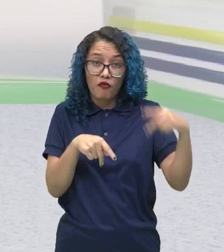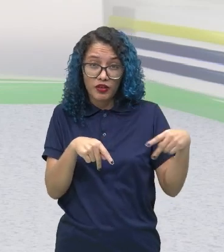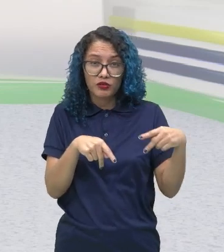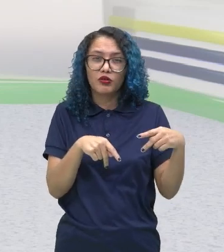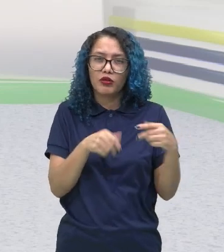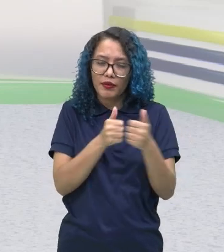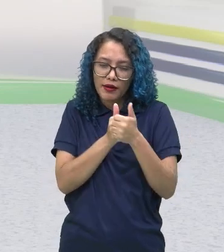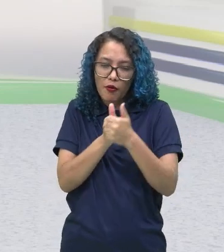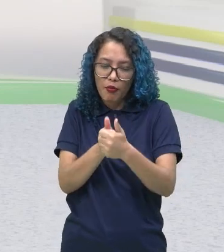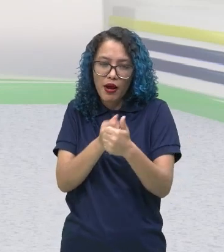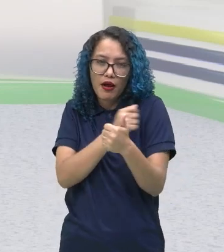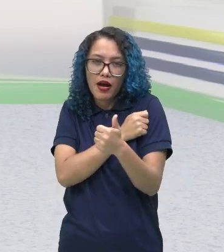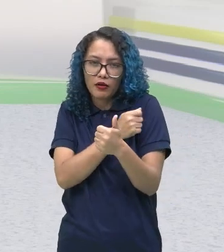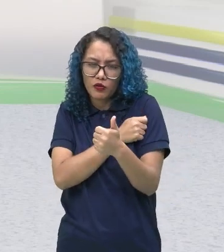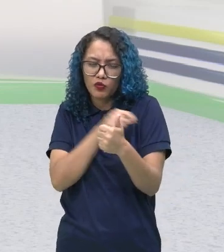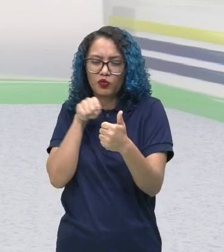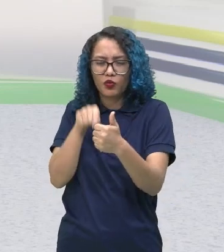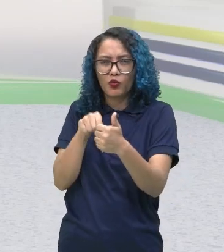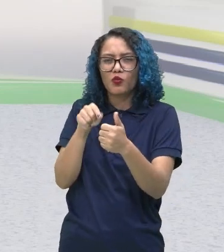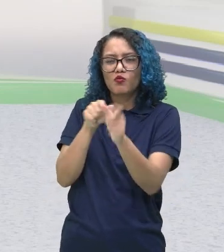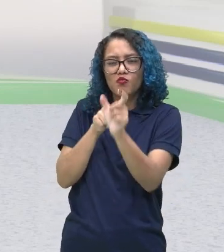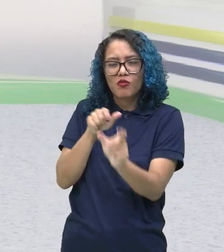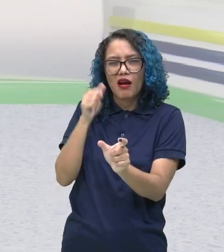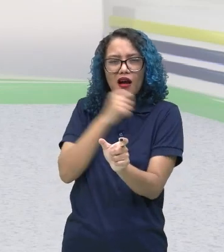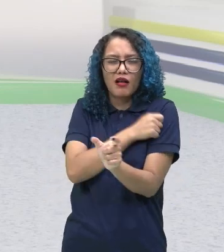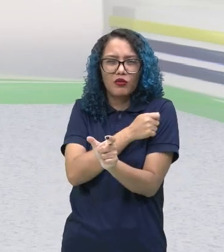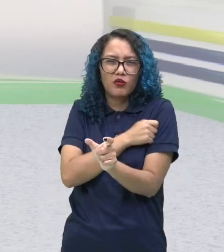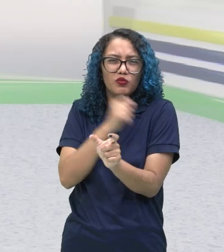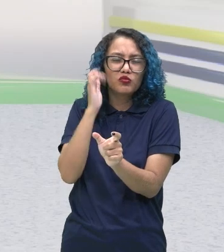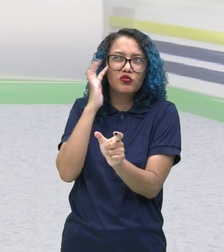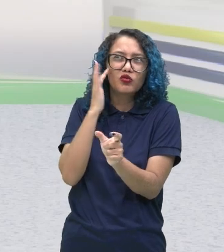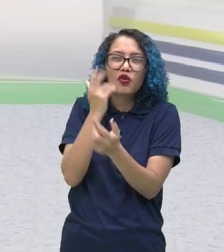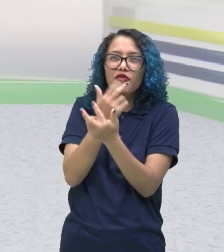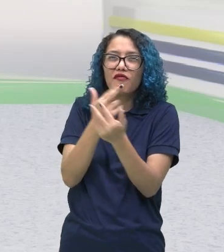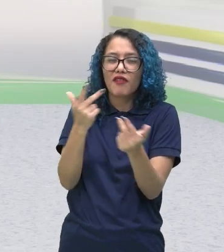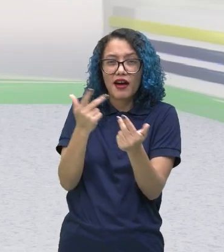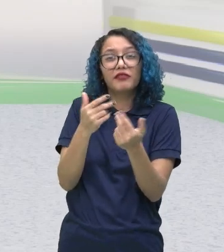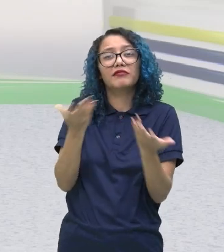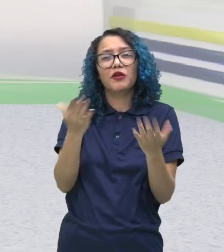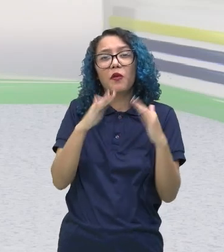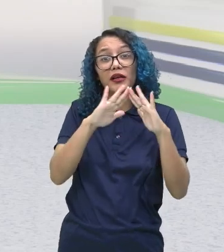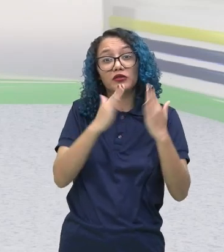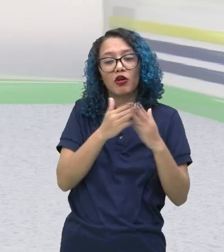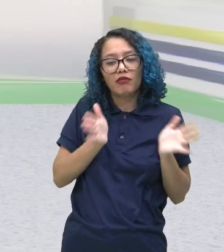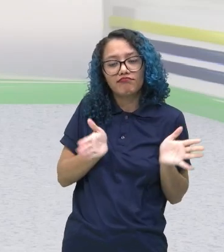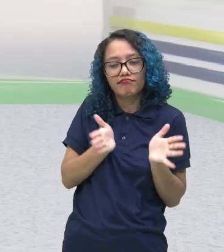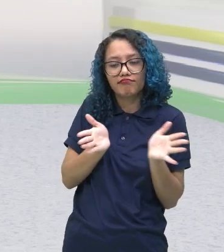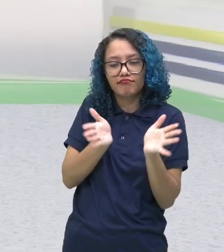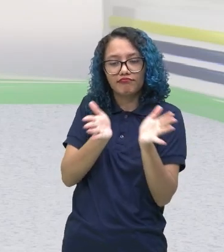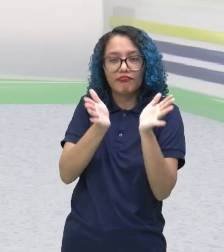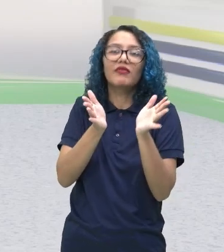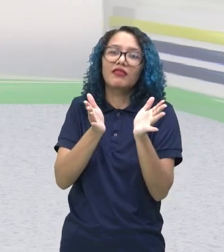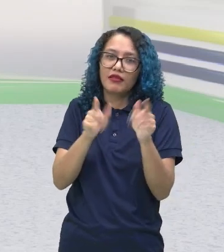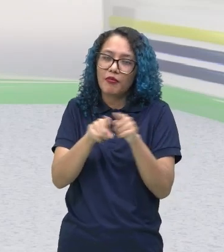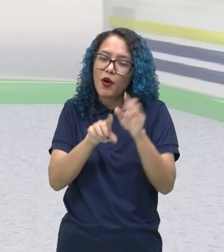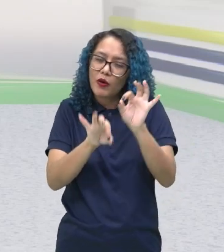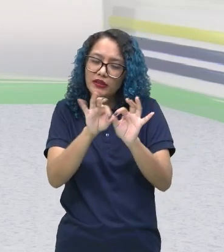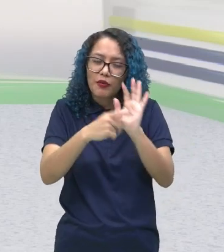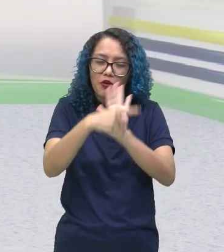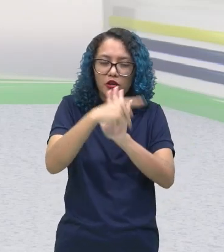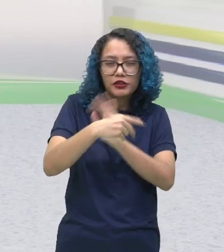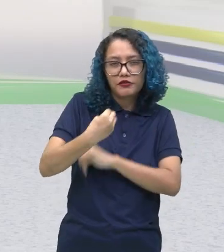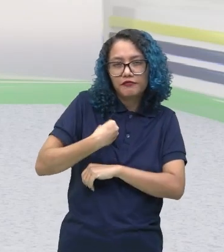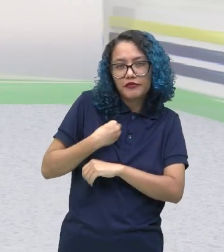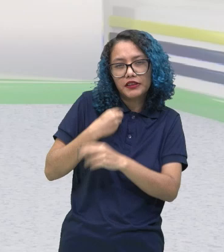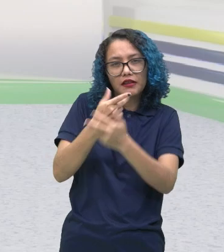sonhos, né, a escola ela faz isso, ela traz o aluno para ter as suas perspectivas e criar os seus projetos de vida. Mas